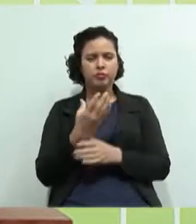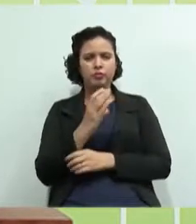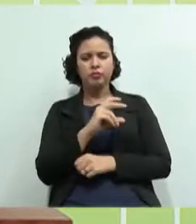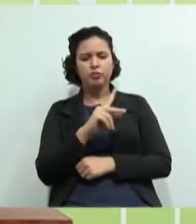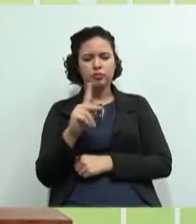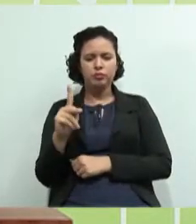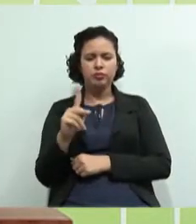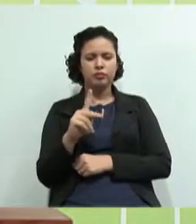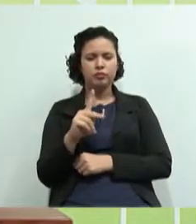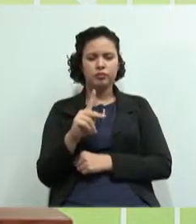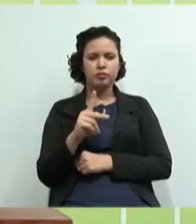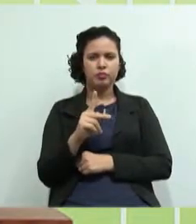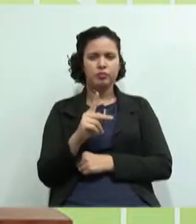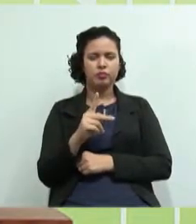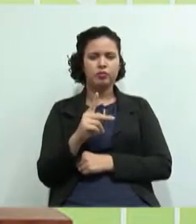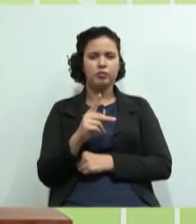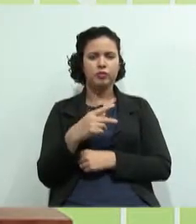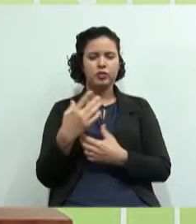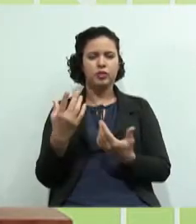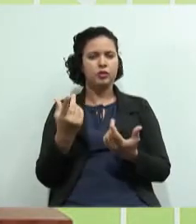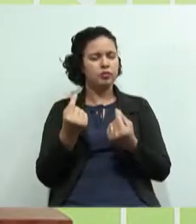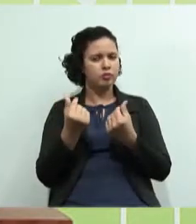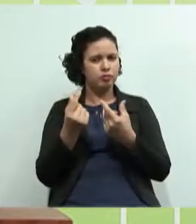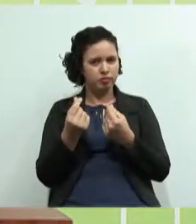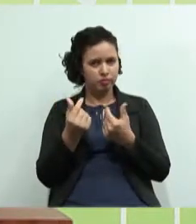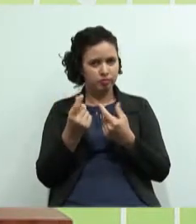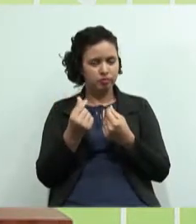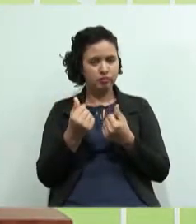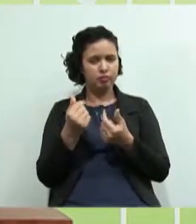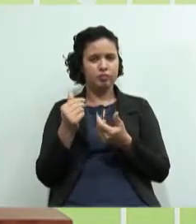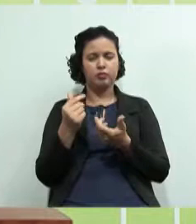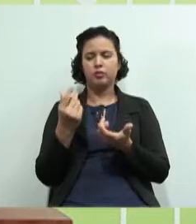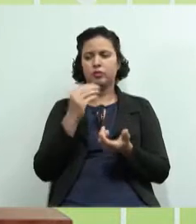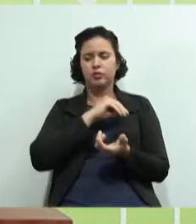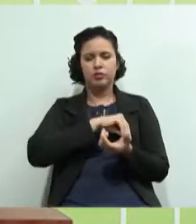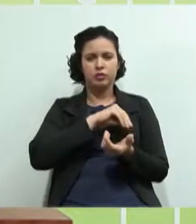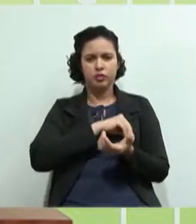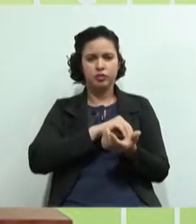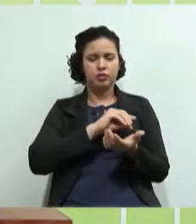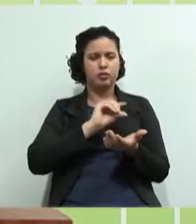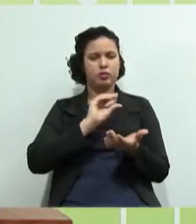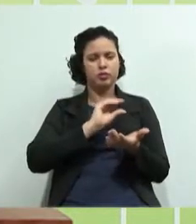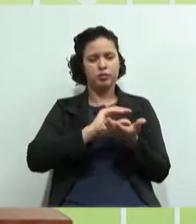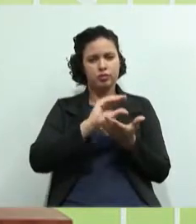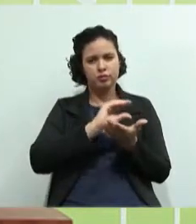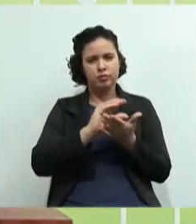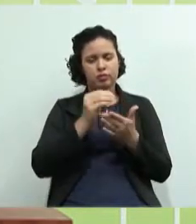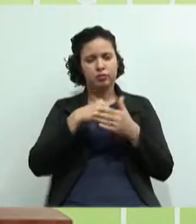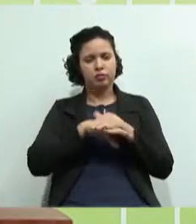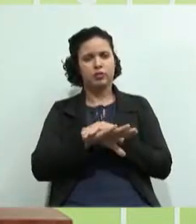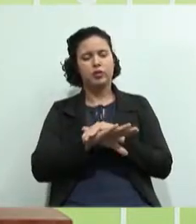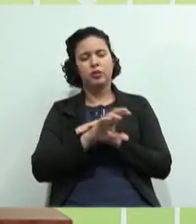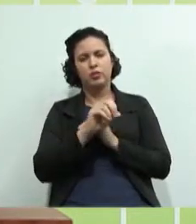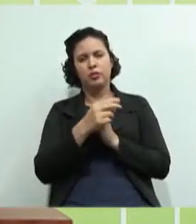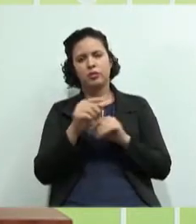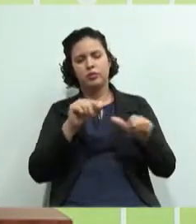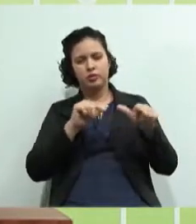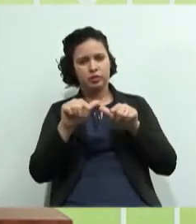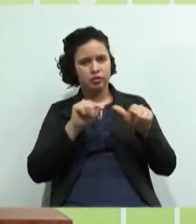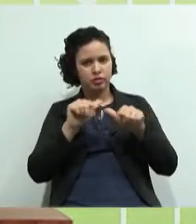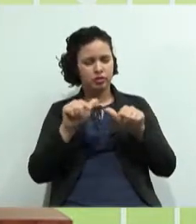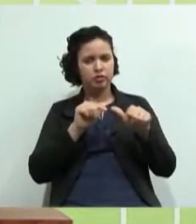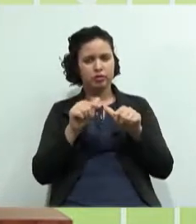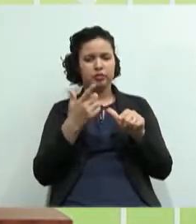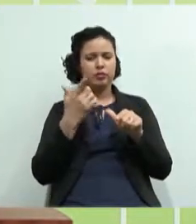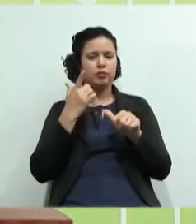Tá? Já vou abrir minha cooperativa porque eu estou juntando dinheiro da mesada que meus pais me dão, ou do dinheiro que eu consigo ganhar num trabalho extra que eu faço